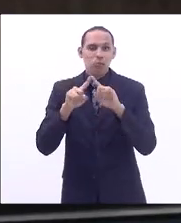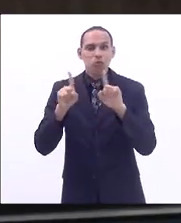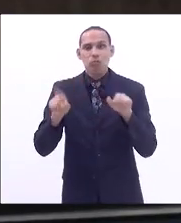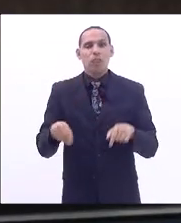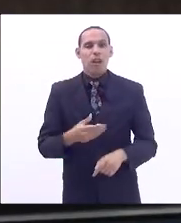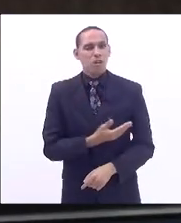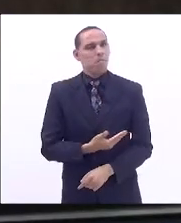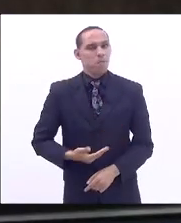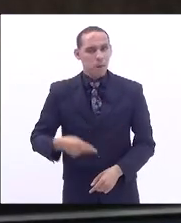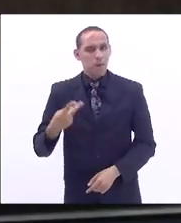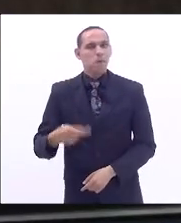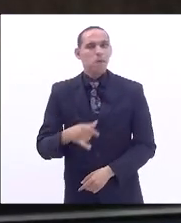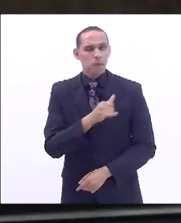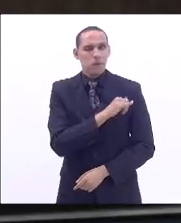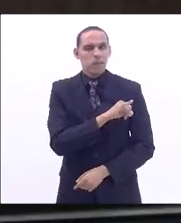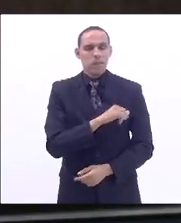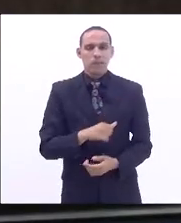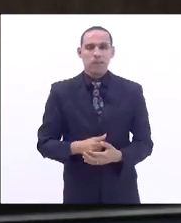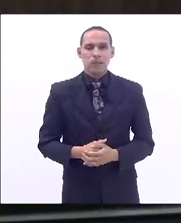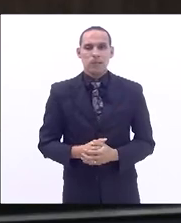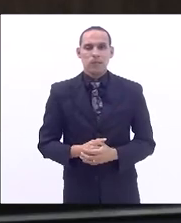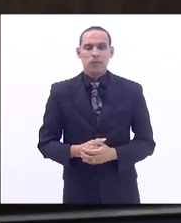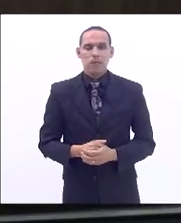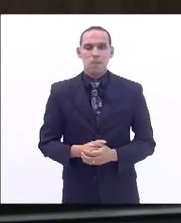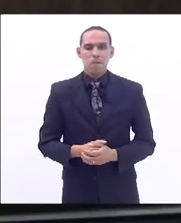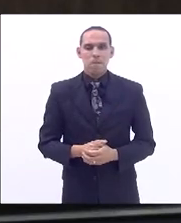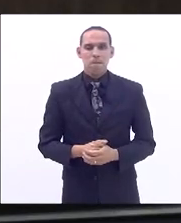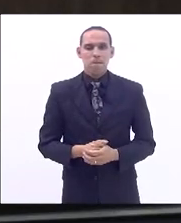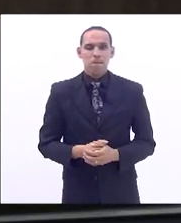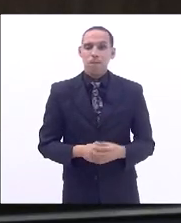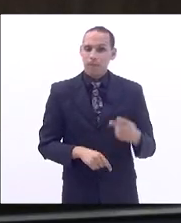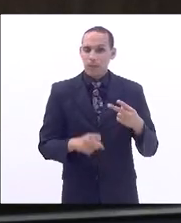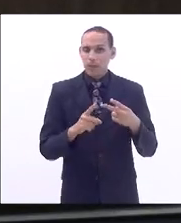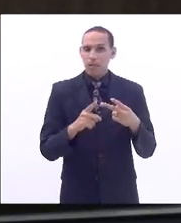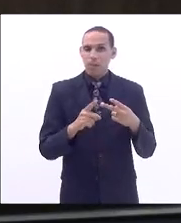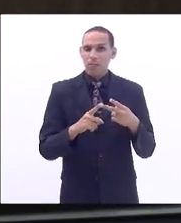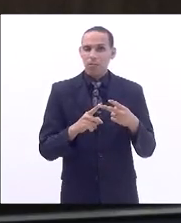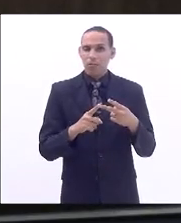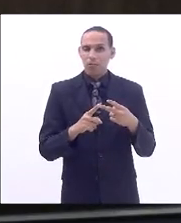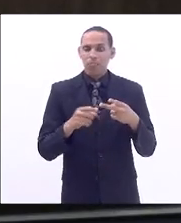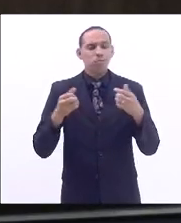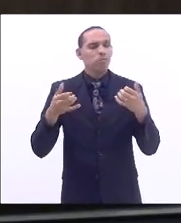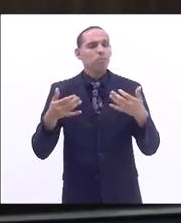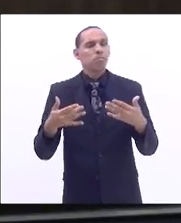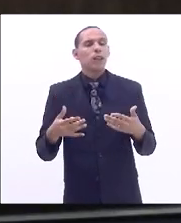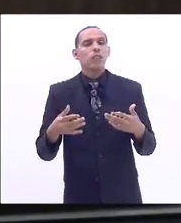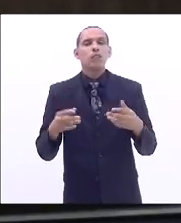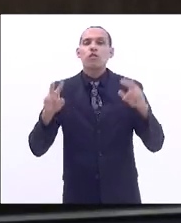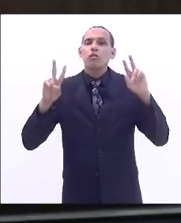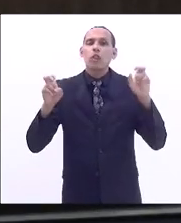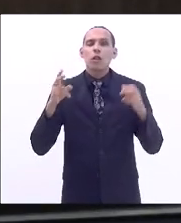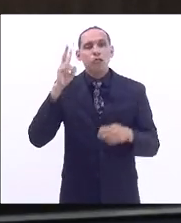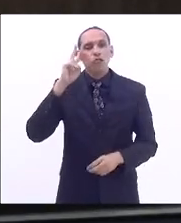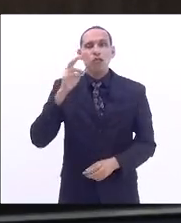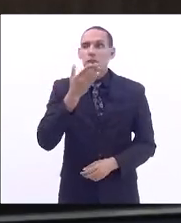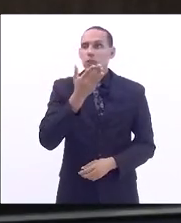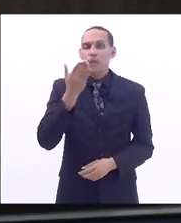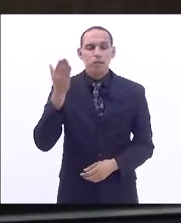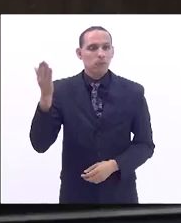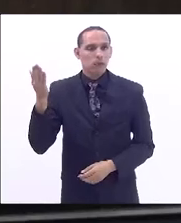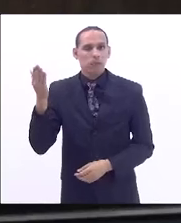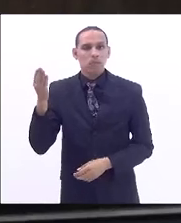do Estado do Rio de Janeiro o segundo falar um pouco a história de vocês